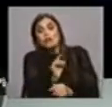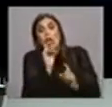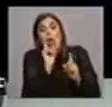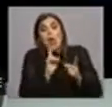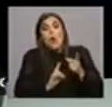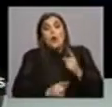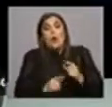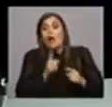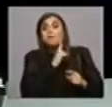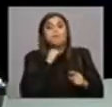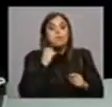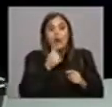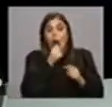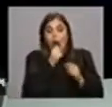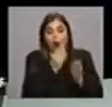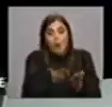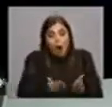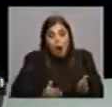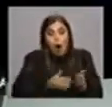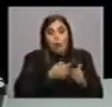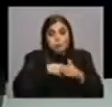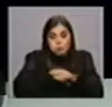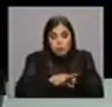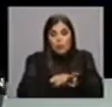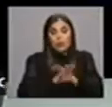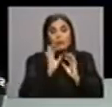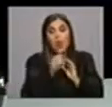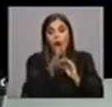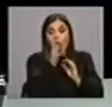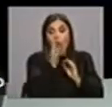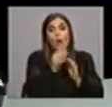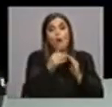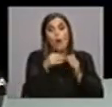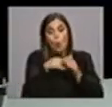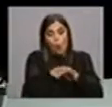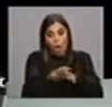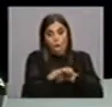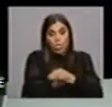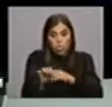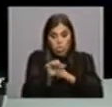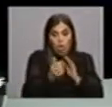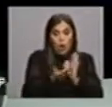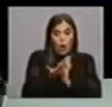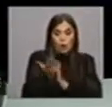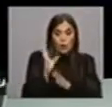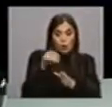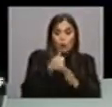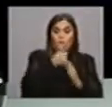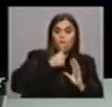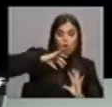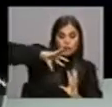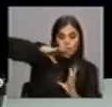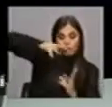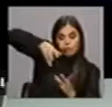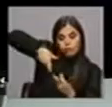dos poucos reservatórios de água líquida, eventualmente água líquida, que se encontram ainda presentemente em Marte. Portanto, acabam por não ser